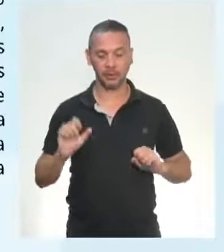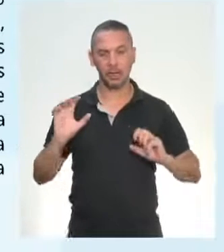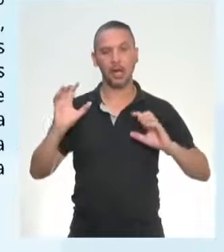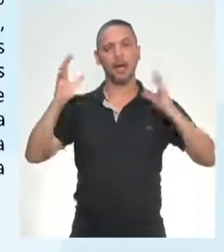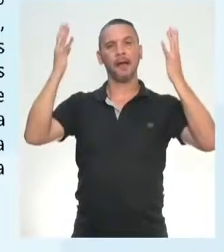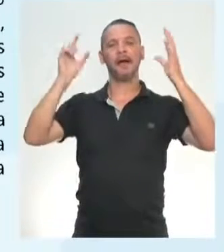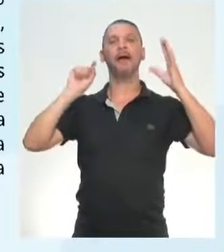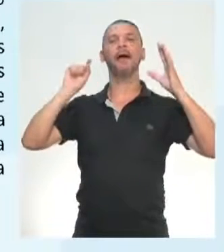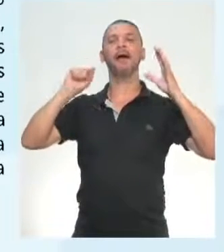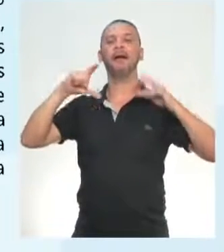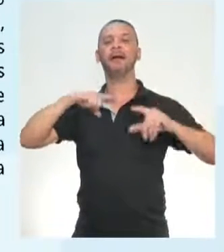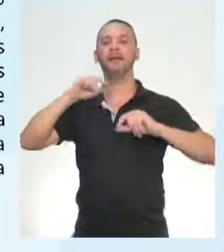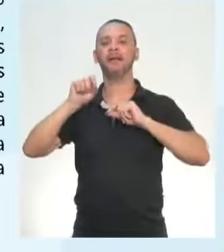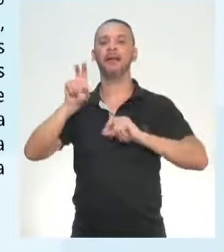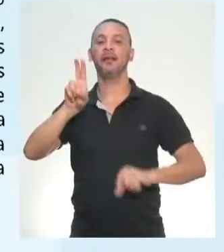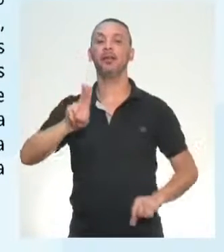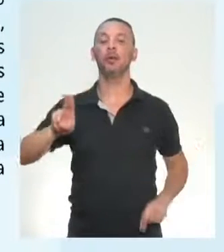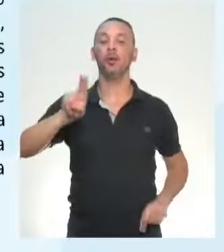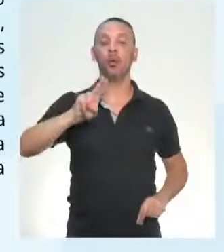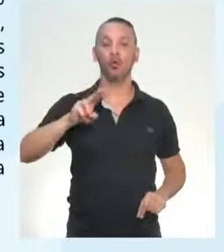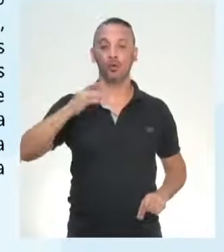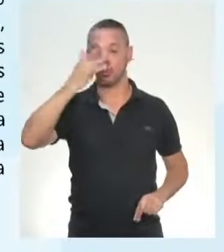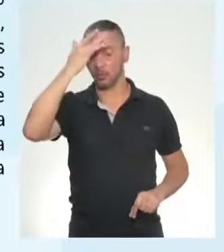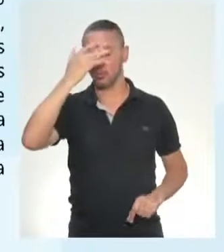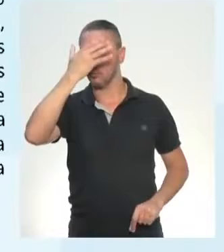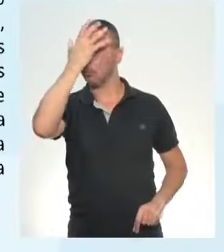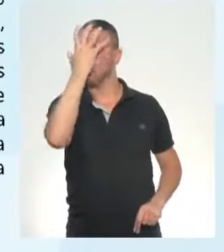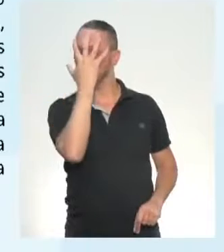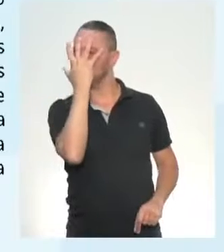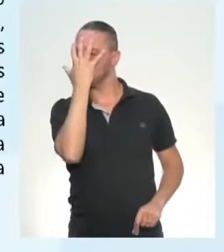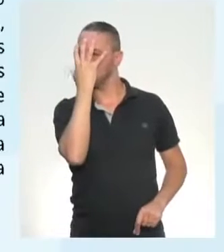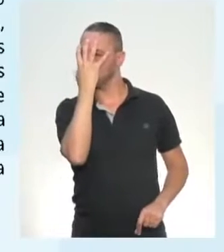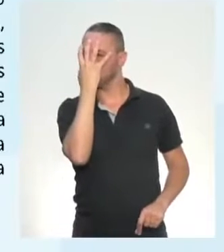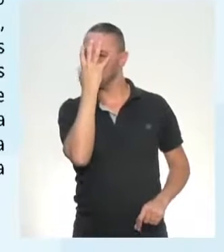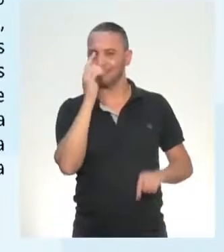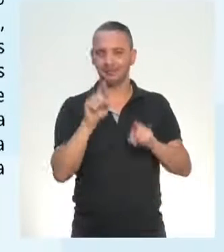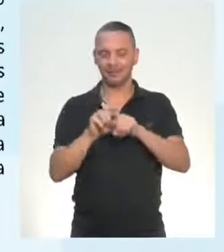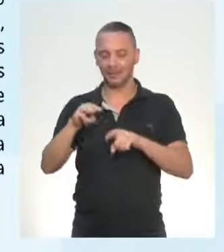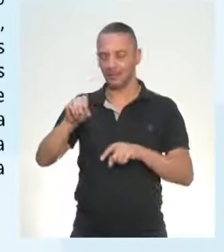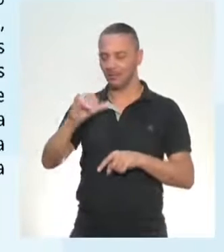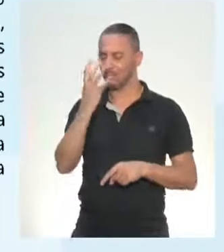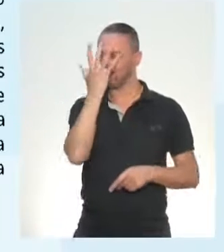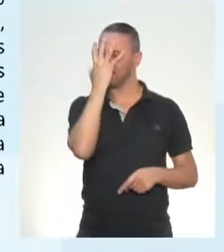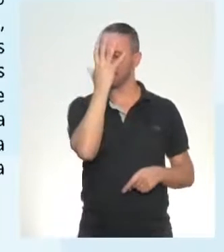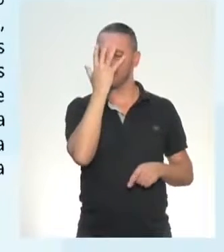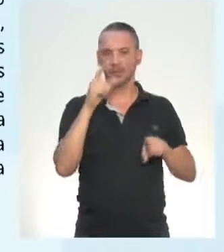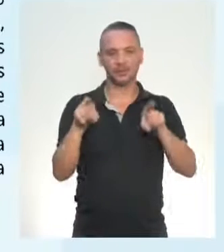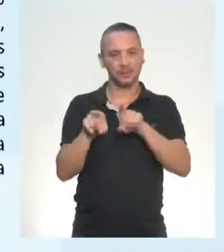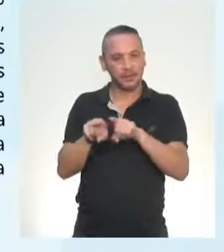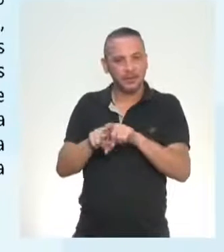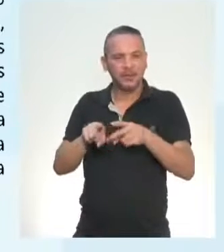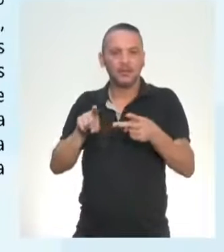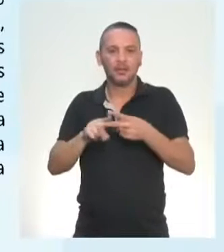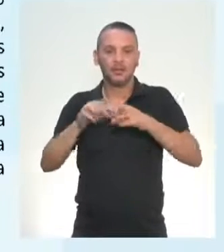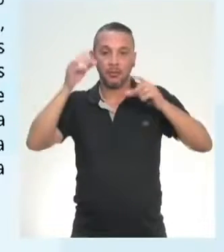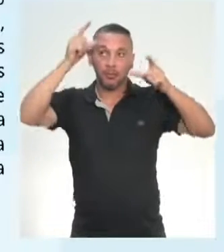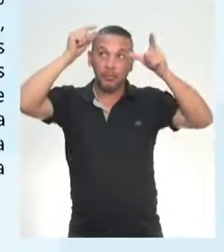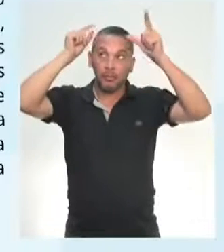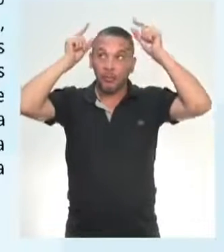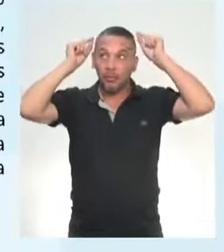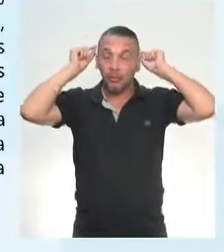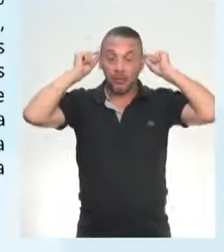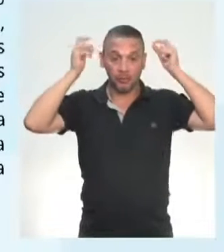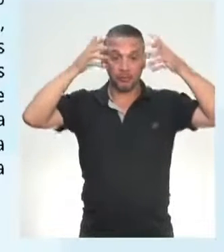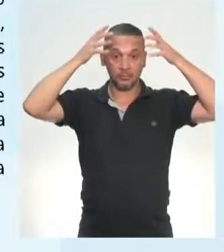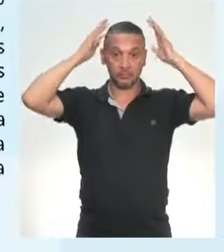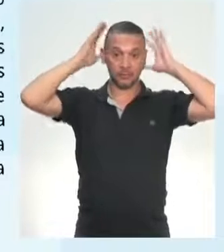festival inclui o uso de máscaras, né, ou adorno de cabeça, usada pelos